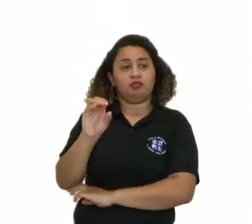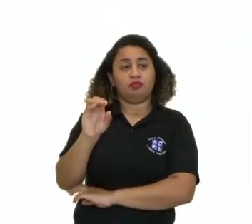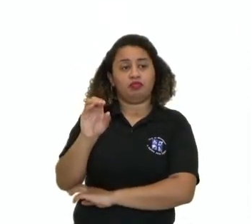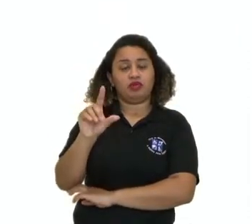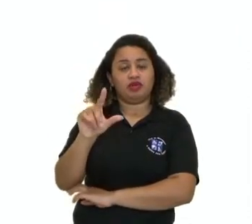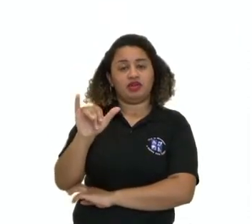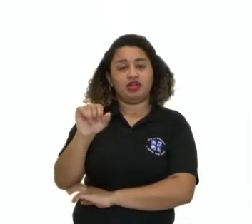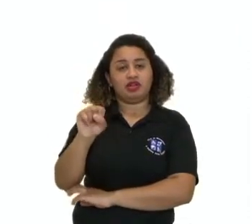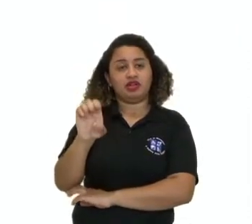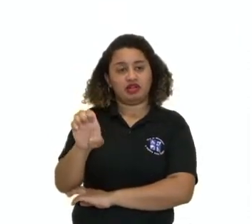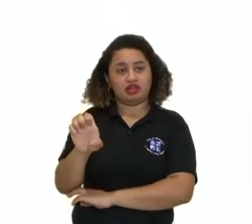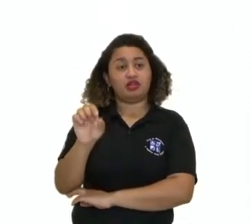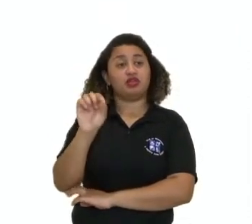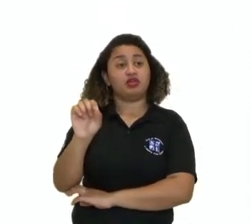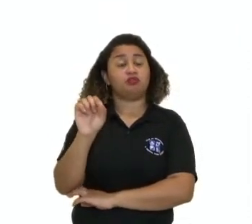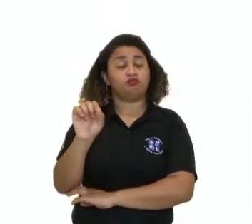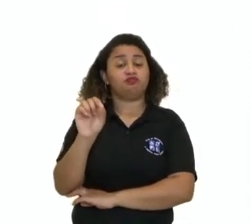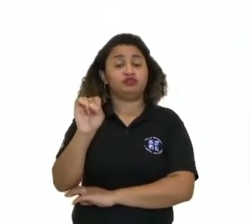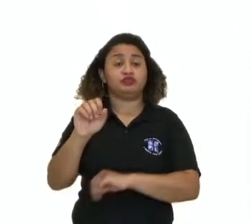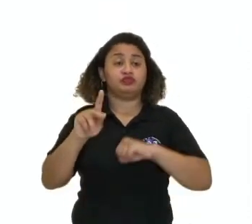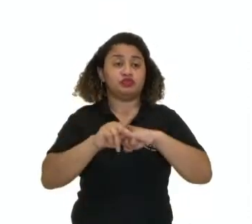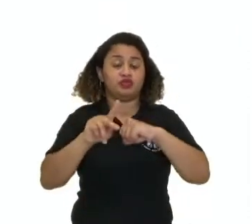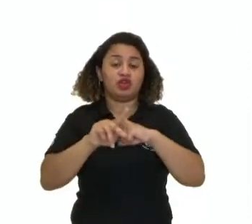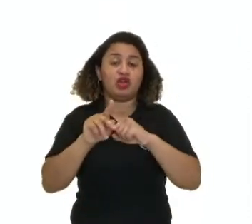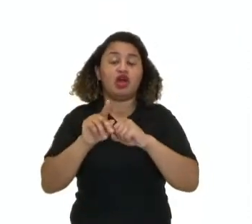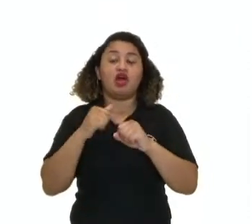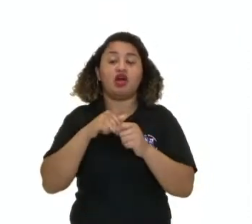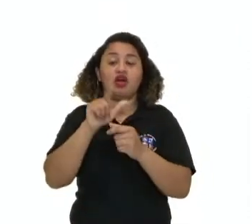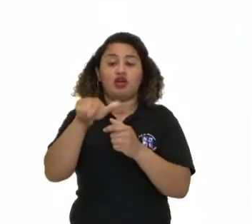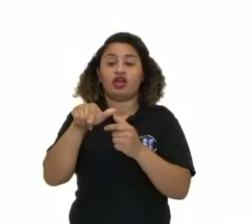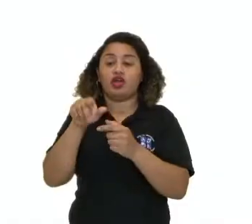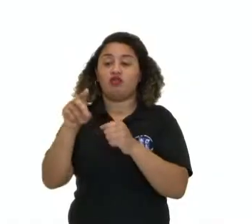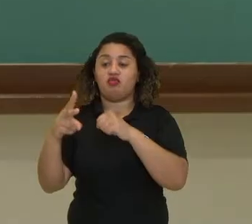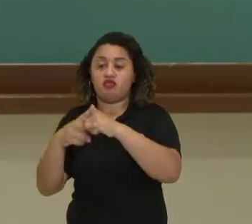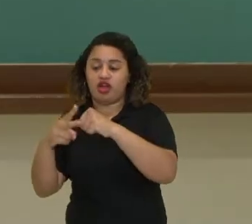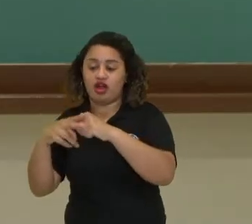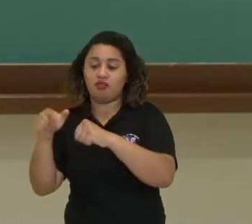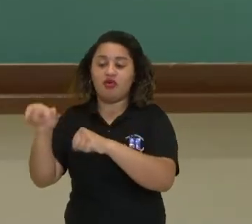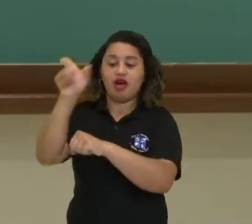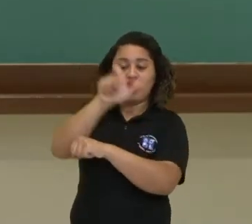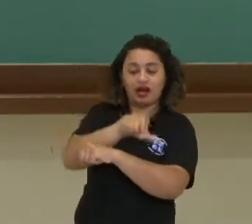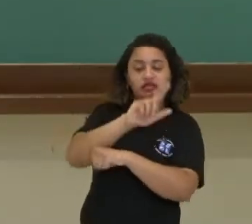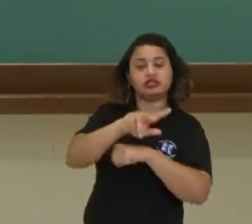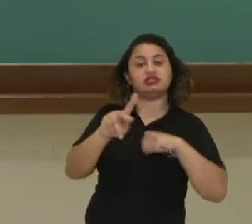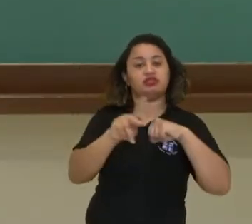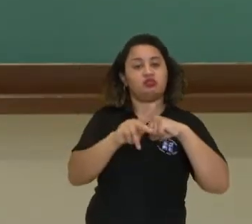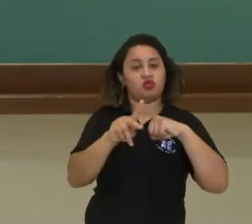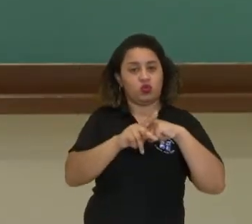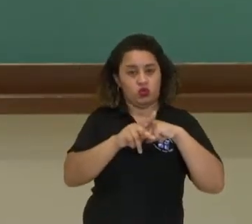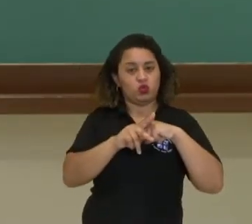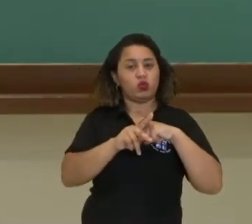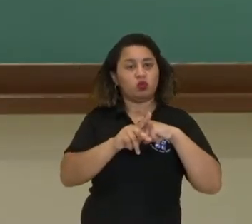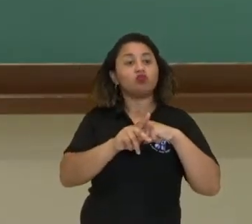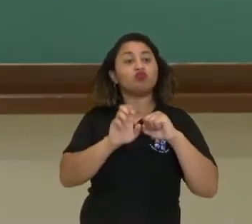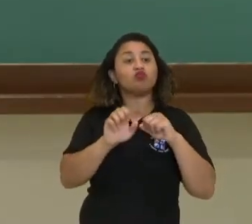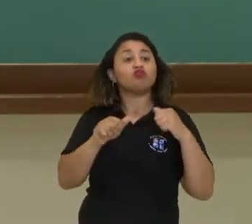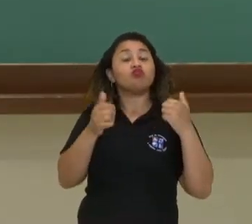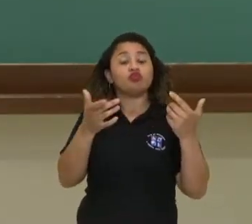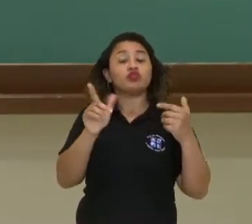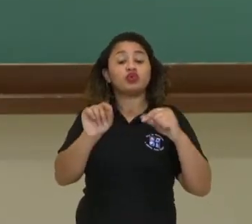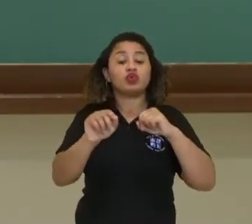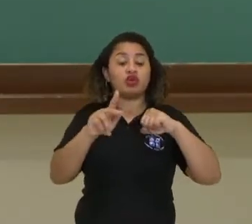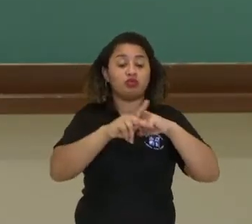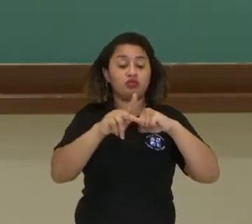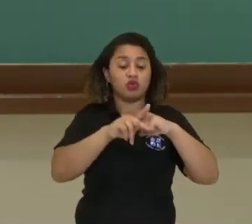recorrente de todas é quando o pronome vem antes do verbo Então a gente vai começar agora com a colocação pronominal quando o